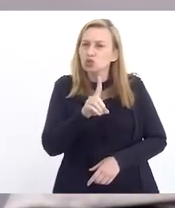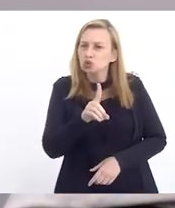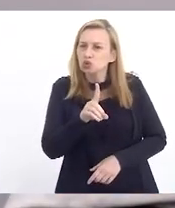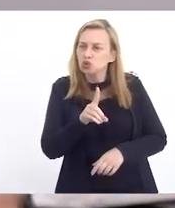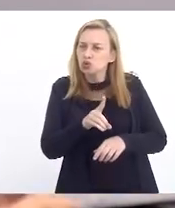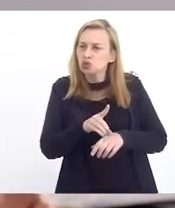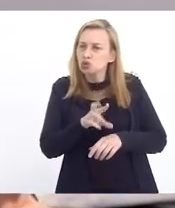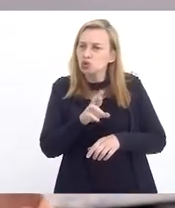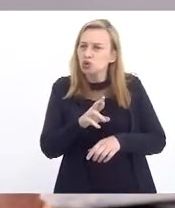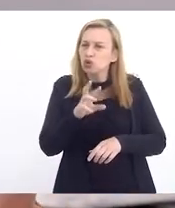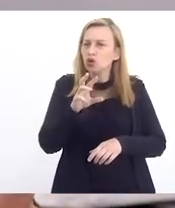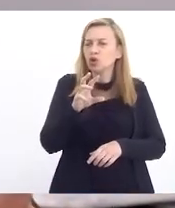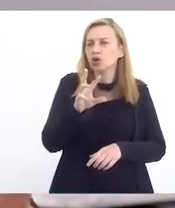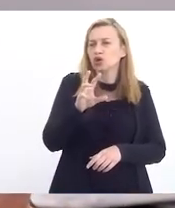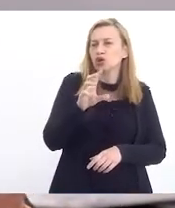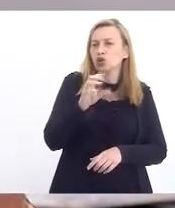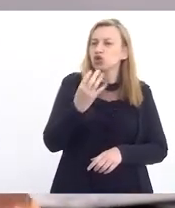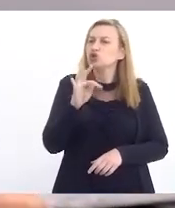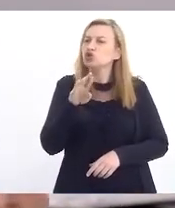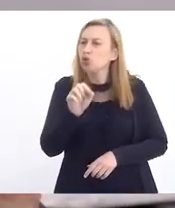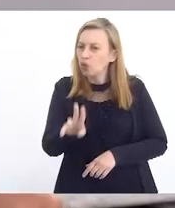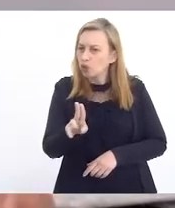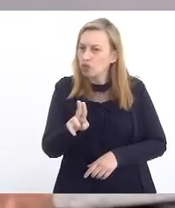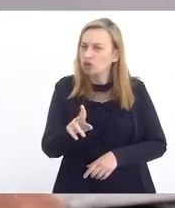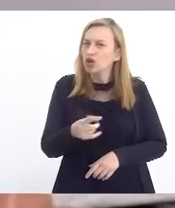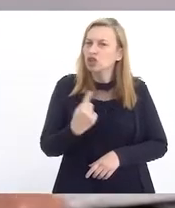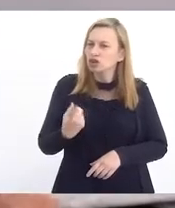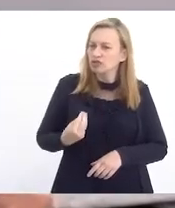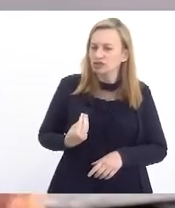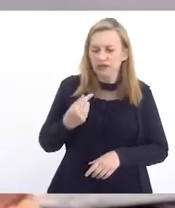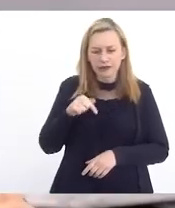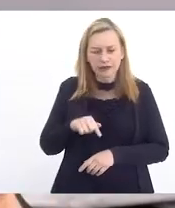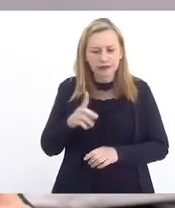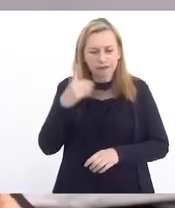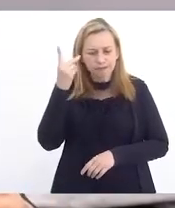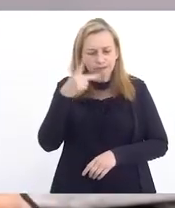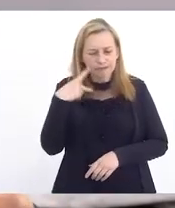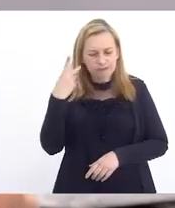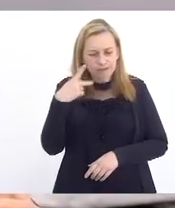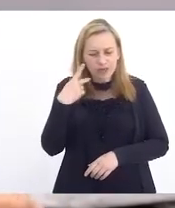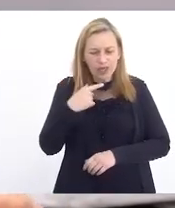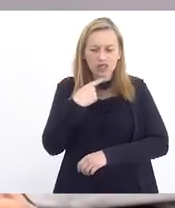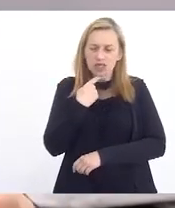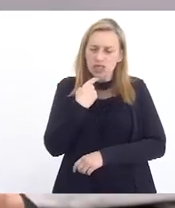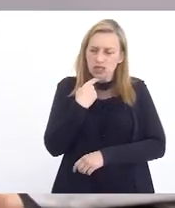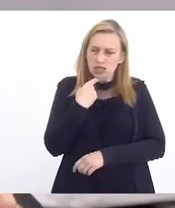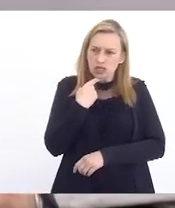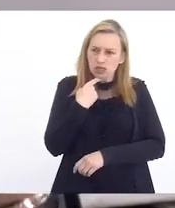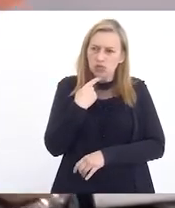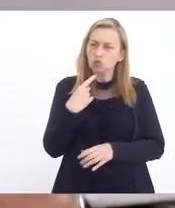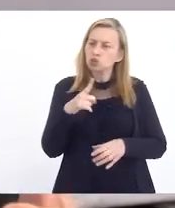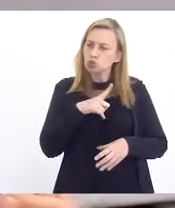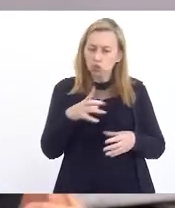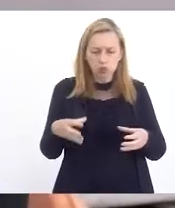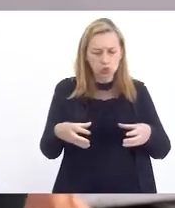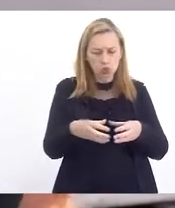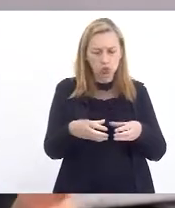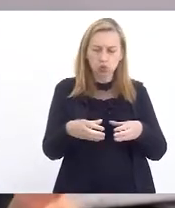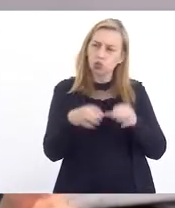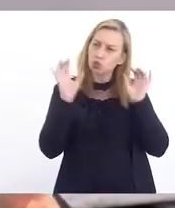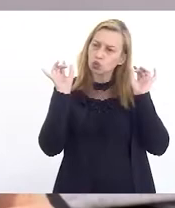Show. É que nós fizemos aqui no parlamento, nós fizemos uma comissão